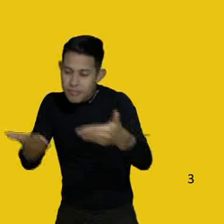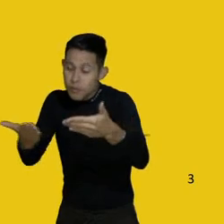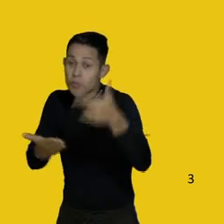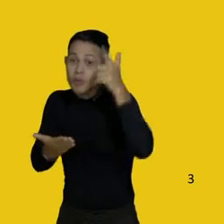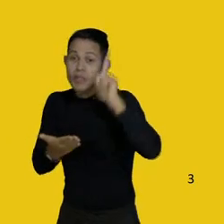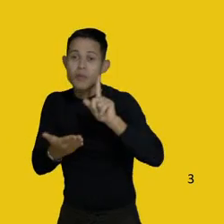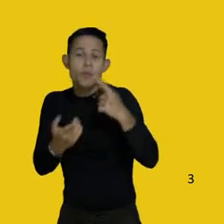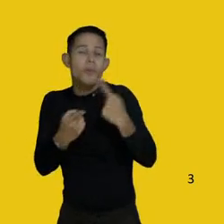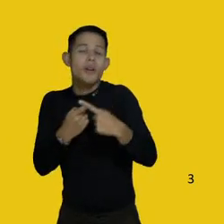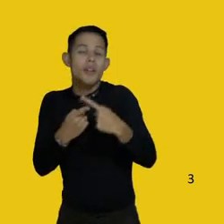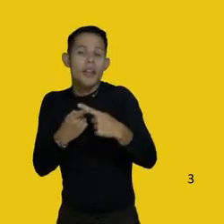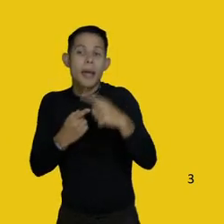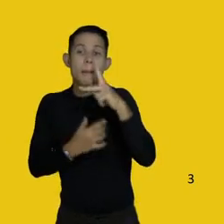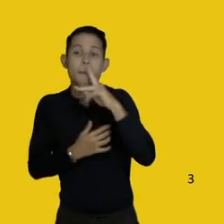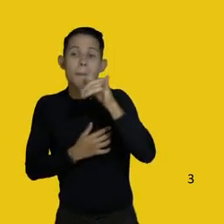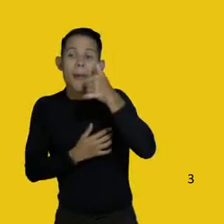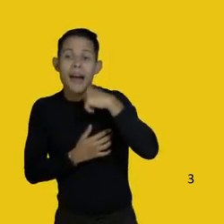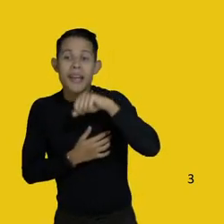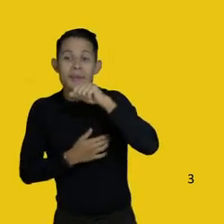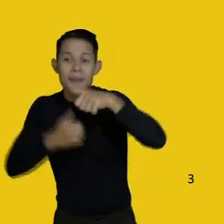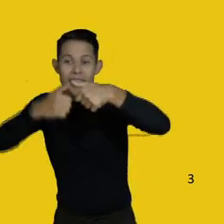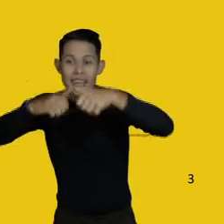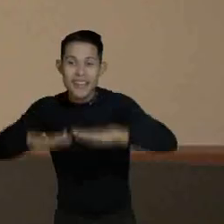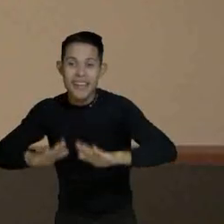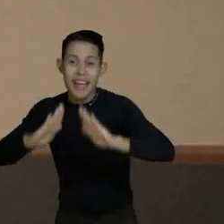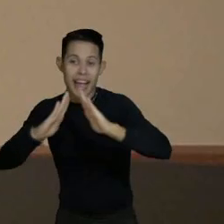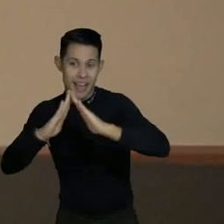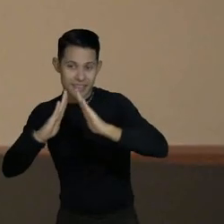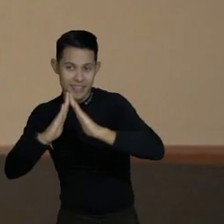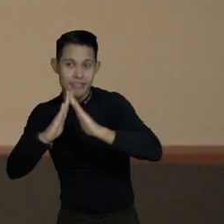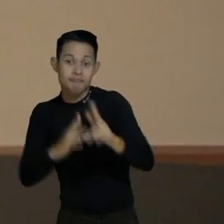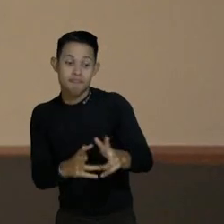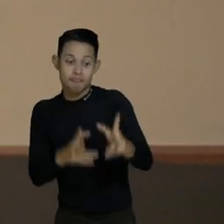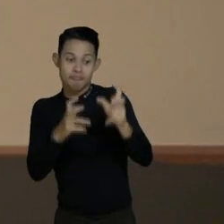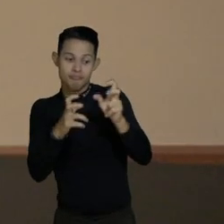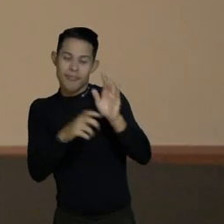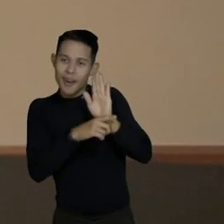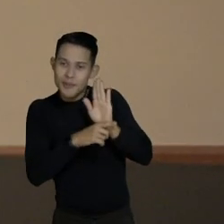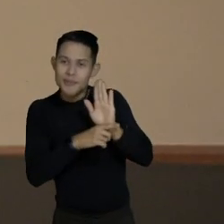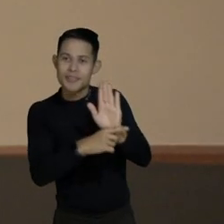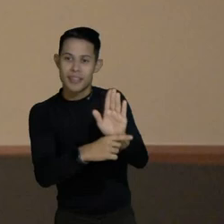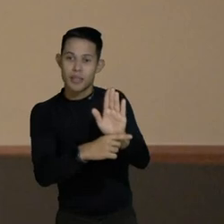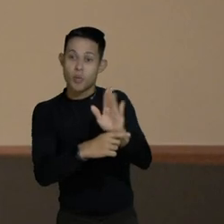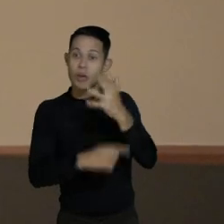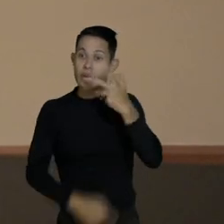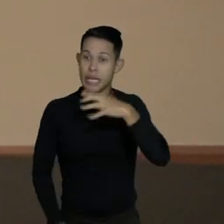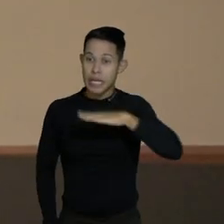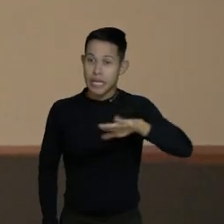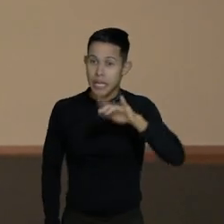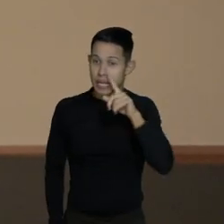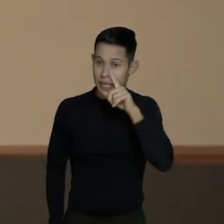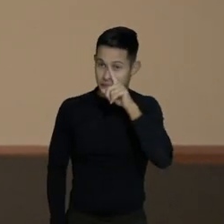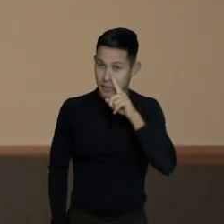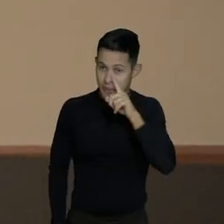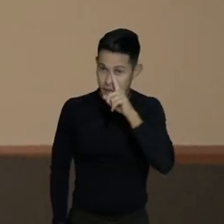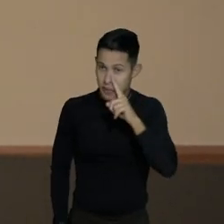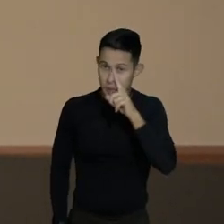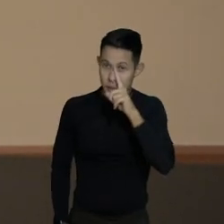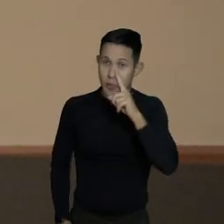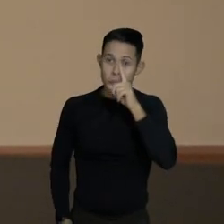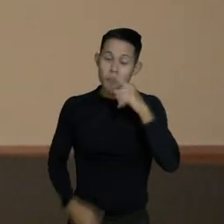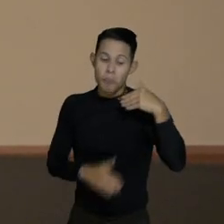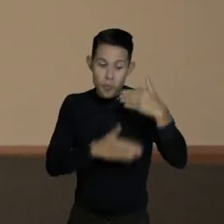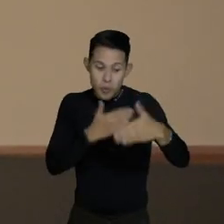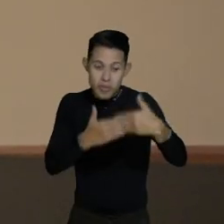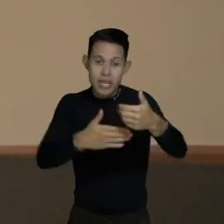gente recebeu muita criança de risco então a criança de risco passa pelo mesmo processo de avaliação só que a gente não vai falar